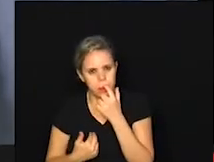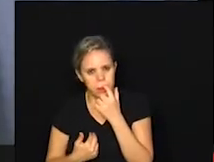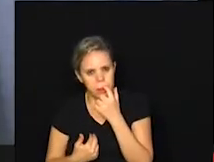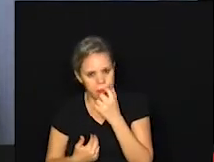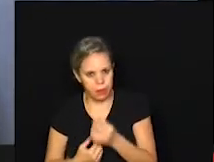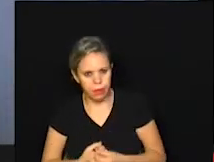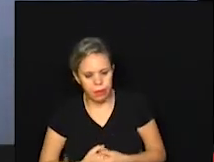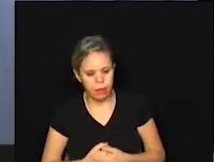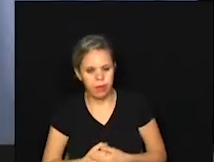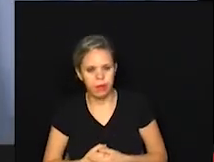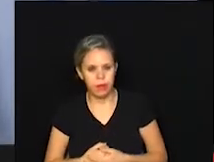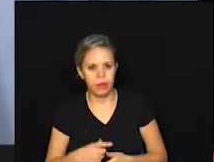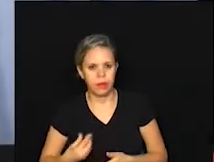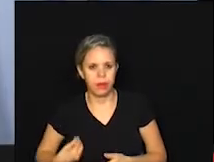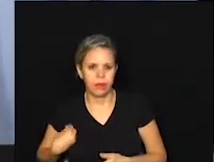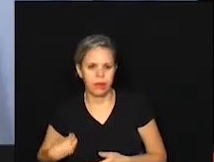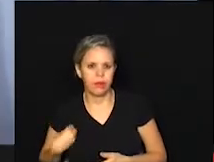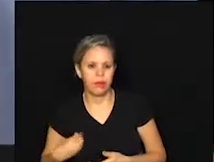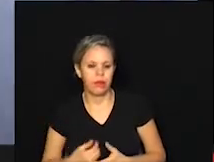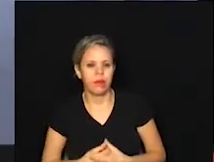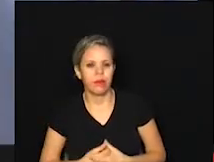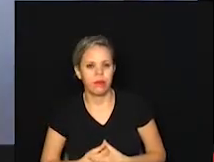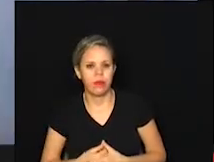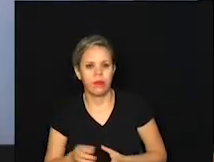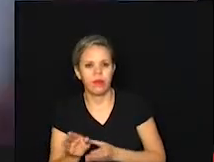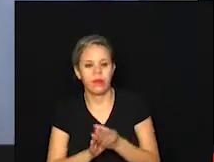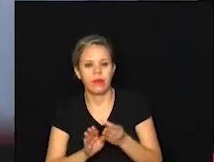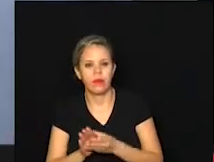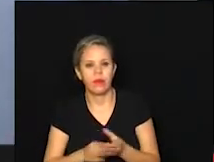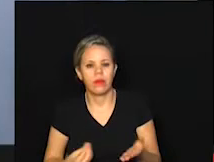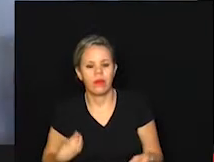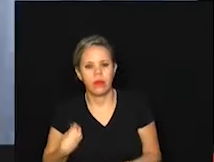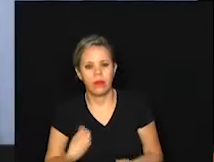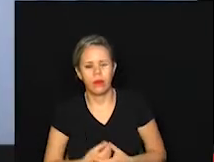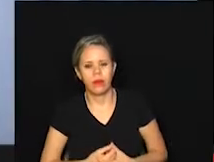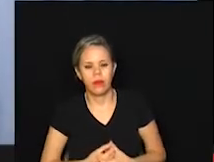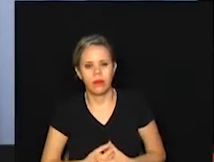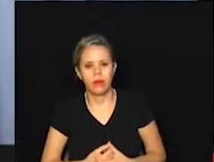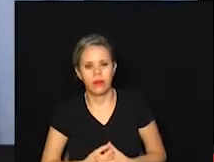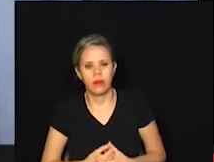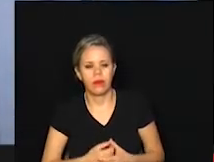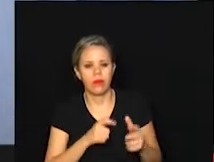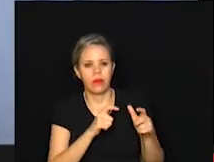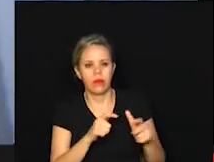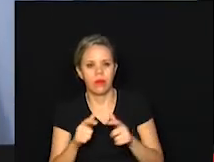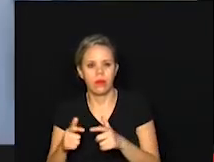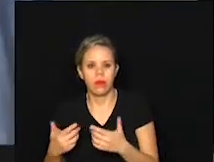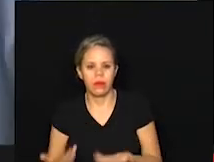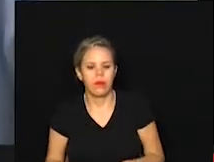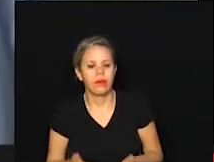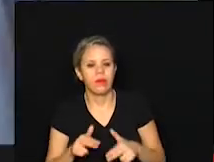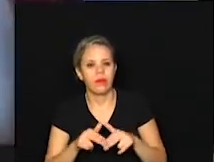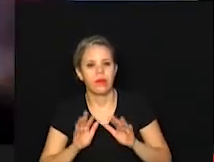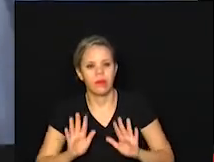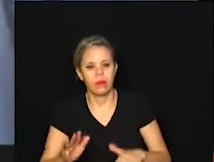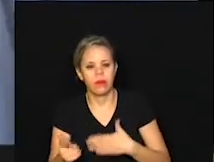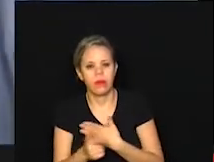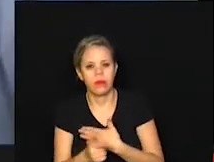esse fundo vai estar, o conselho está locado, né? Porém, o